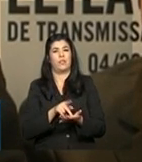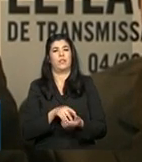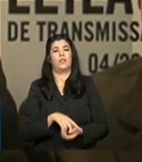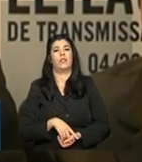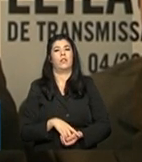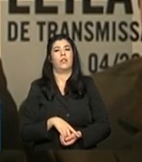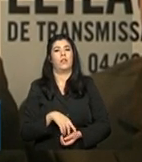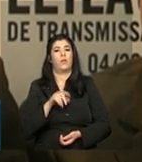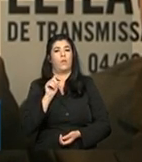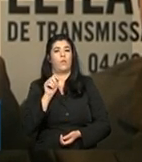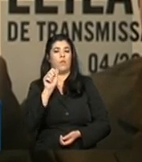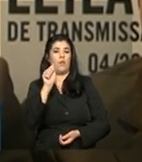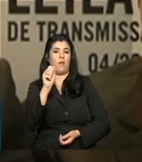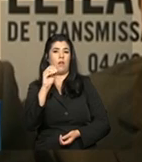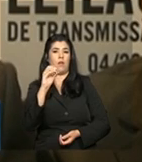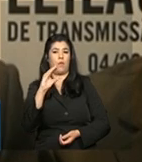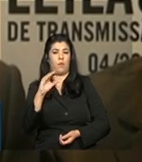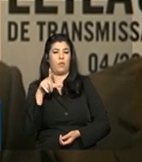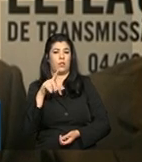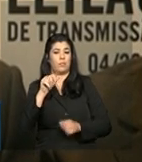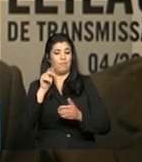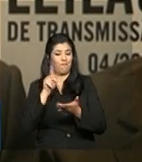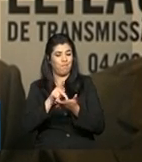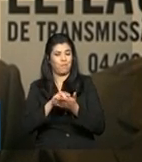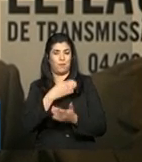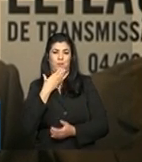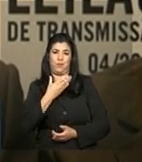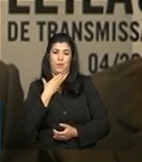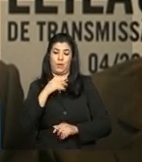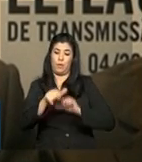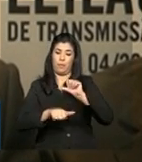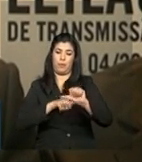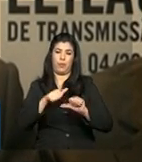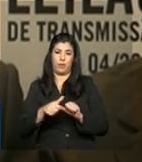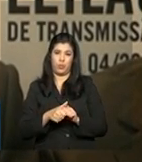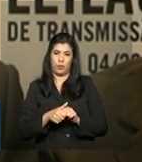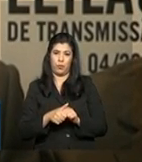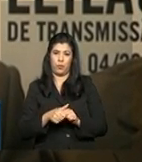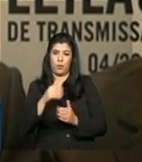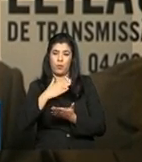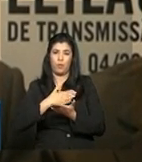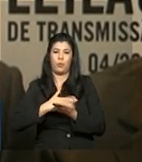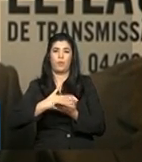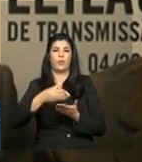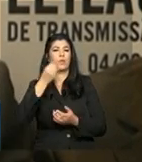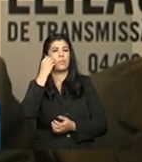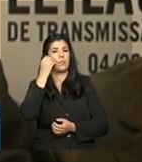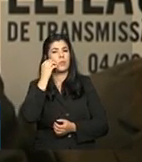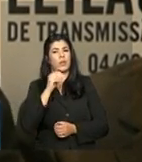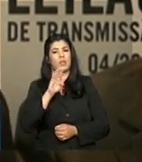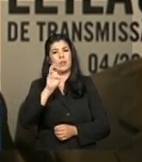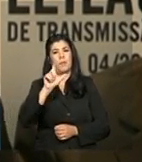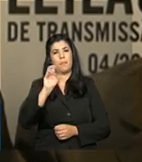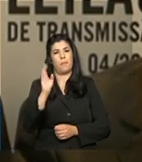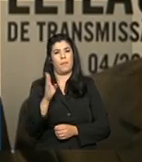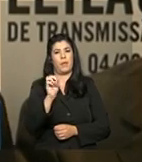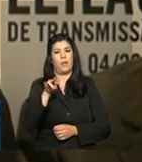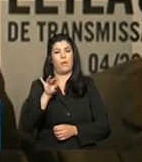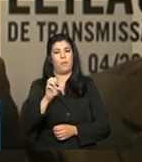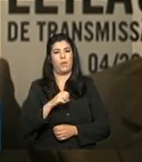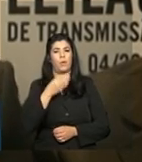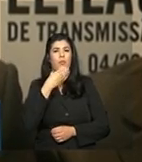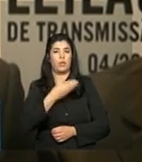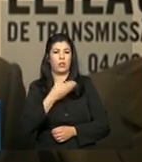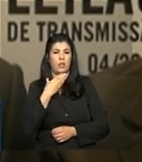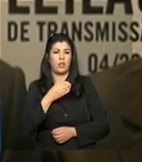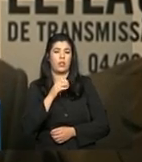WOC. Isso mudou a partir da edição do leilão do bipolo de Belo Monte, que os senhores se lembram bem, que foi realizado aqui na Bolsa em